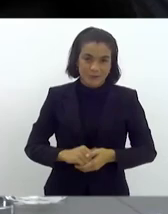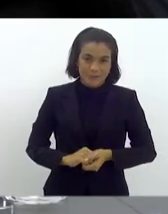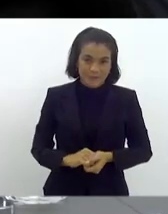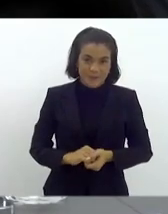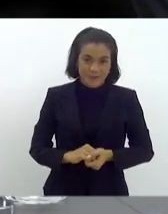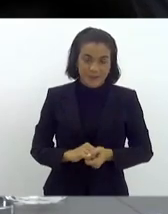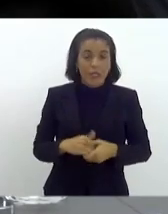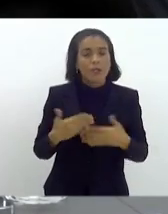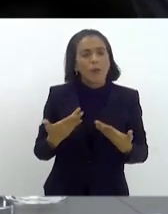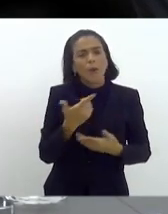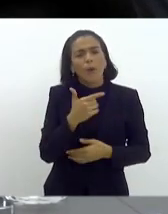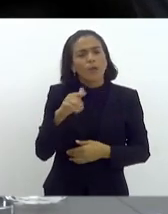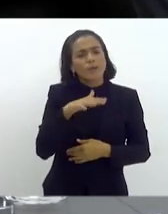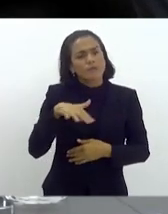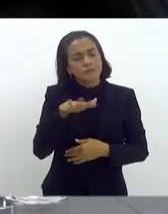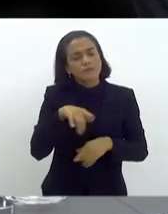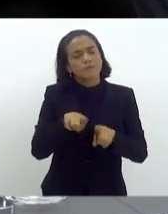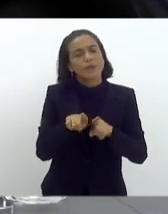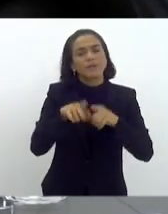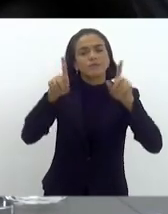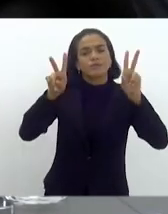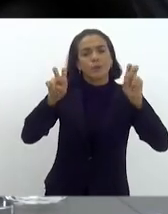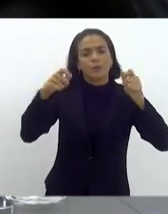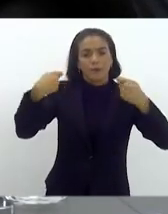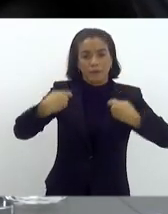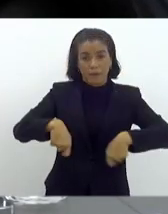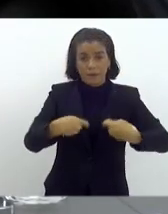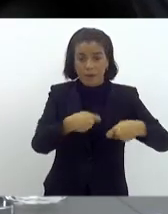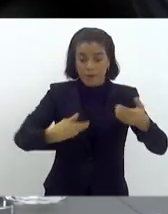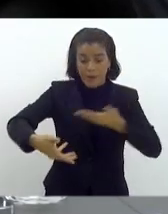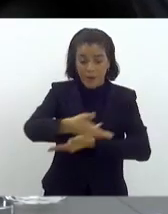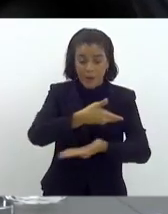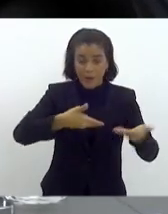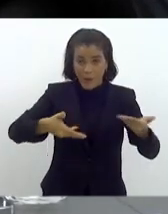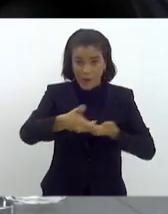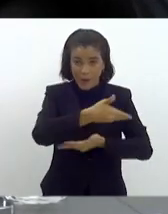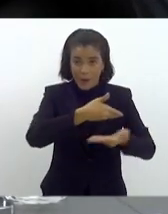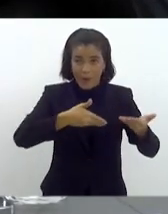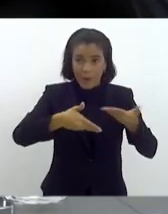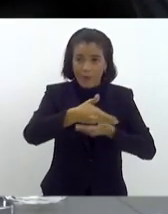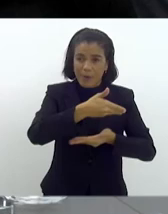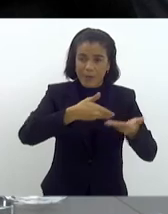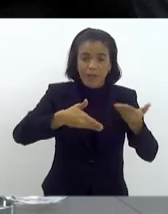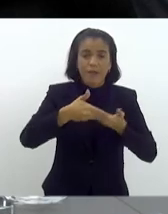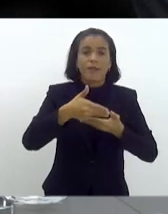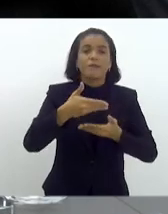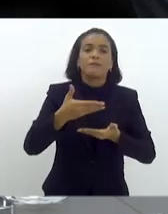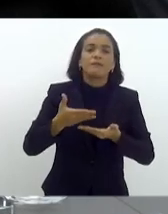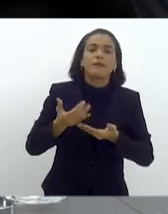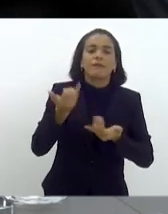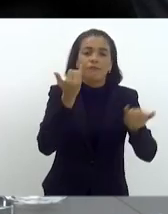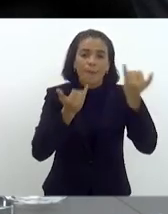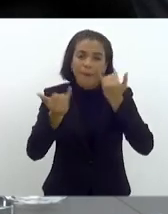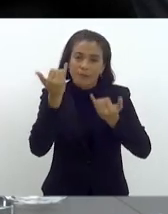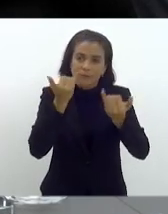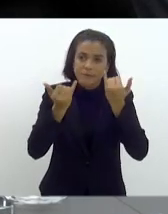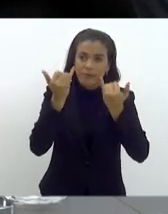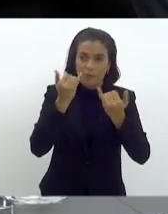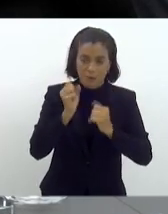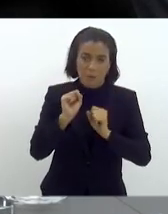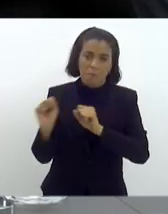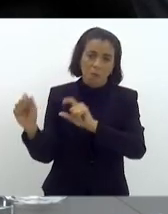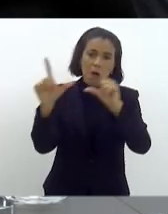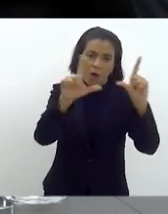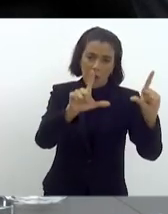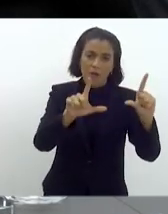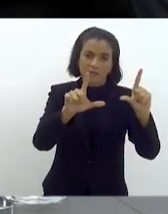e ainda Outro ponto é questão da necessidade de compartilhamento de dados entre as instituições pode passar